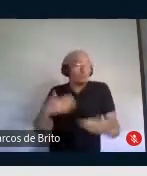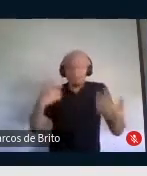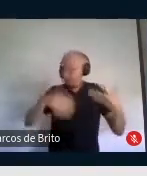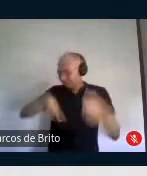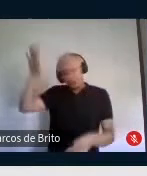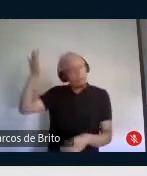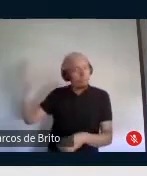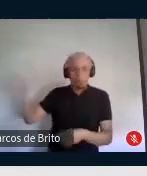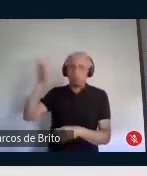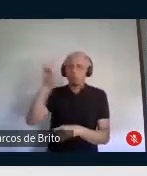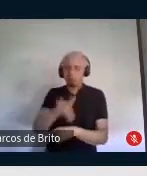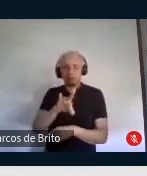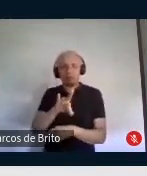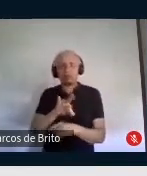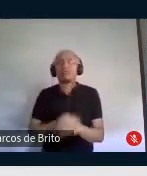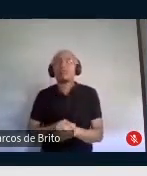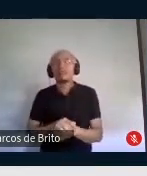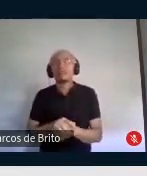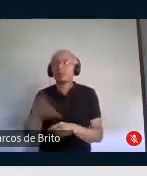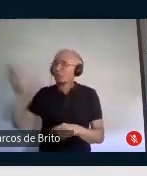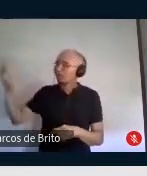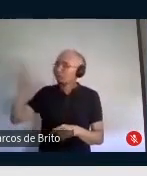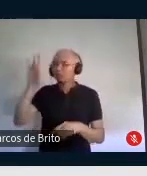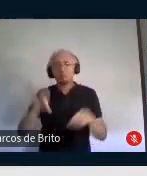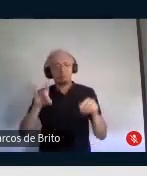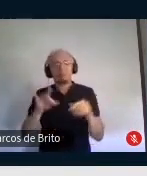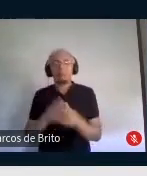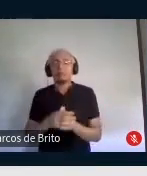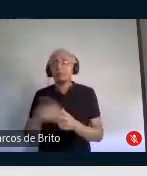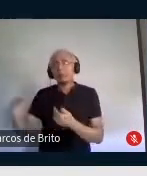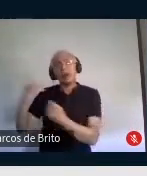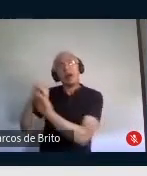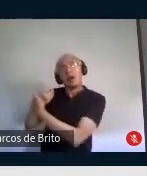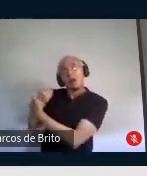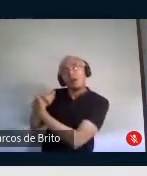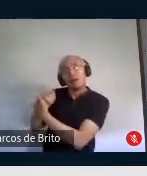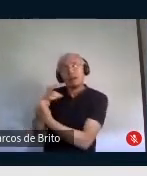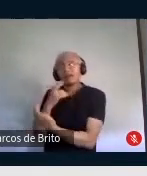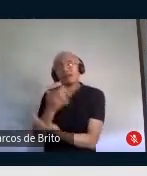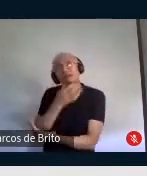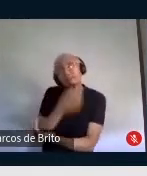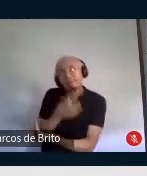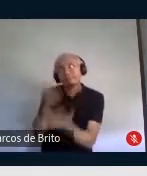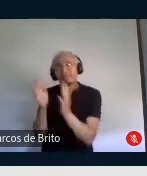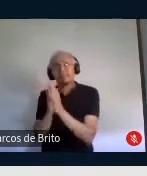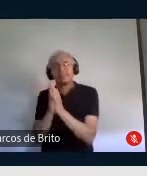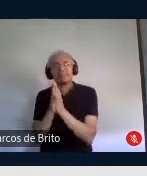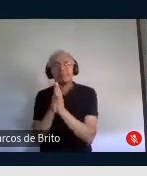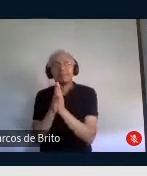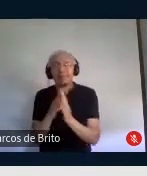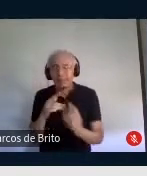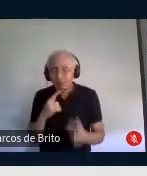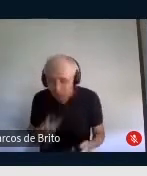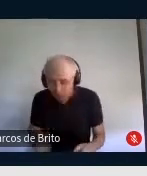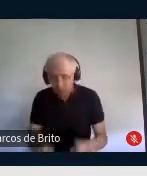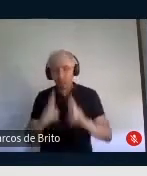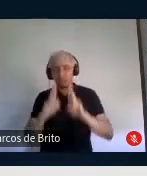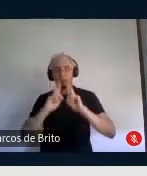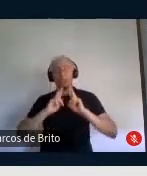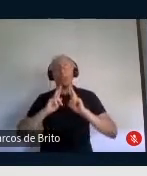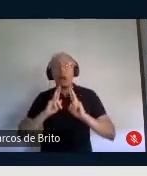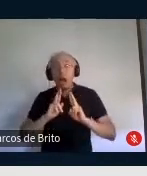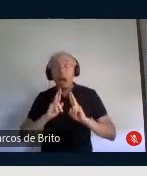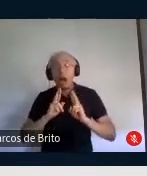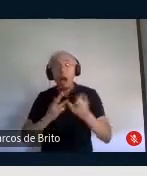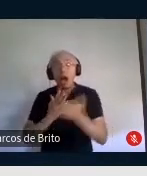só coloquei o nome dela lá como para ser minha orientadora, sugestão, e aí, quando eu fiquei sabendo que eu fui aprovada, eu